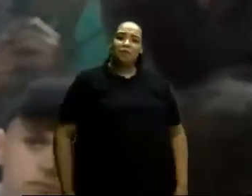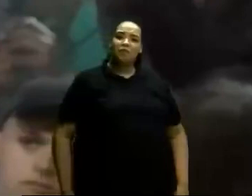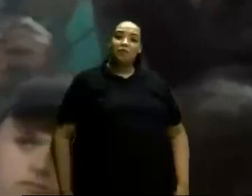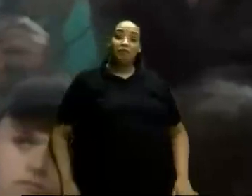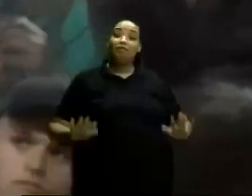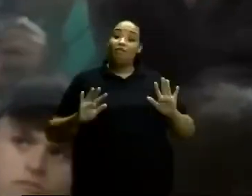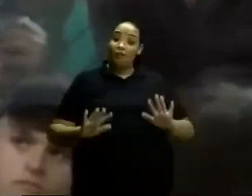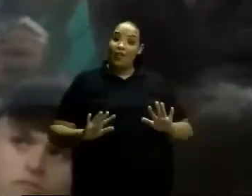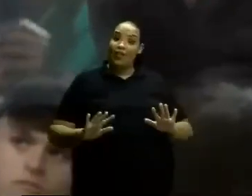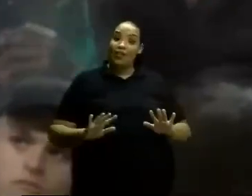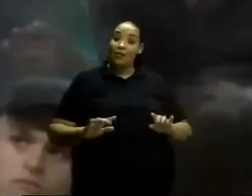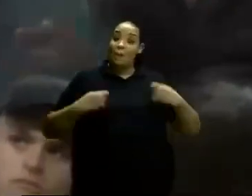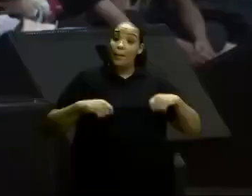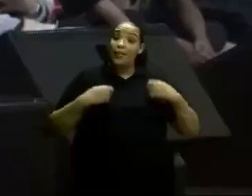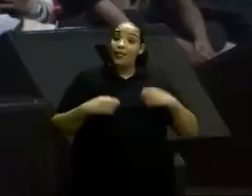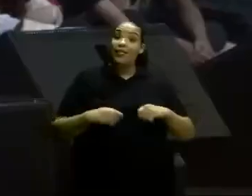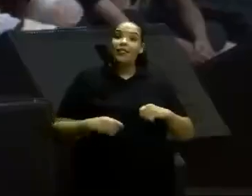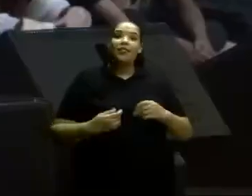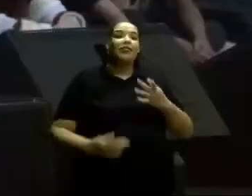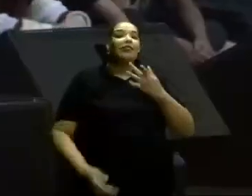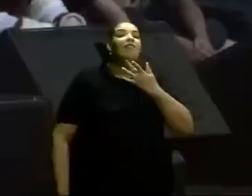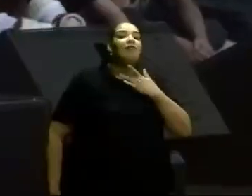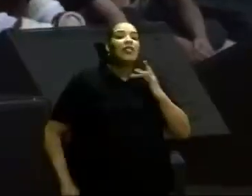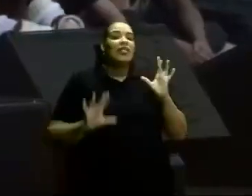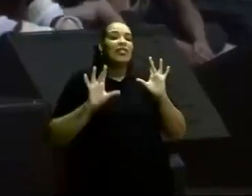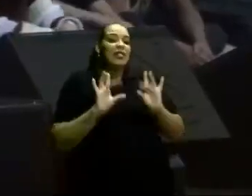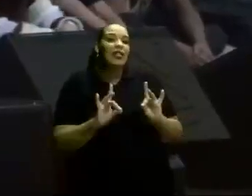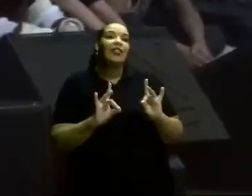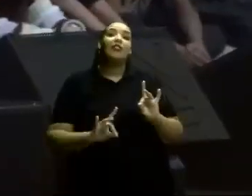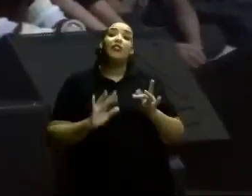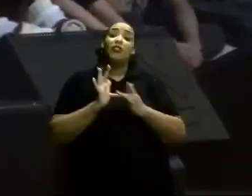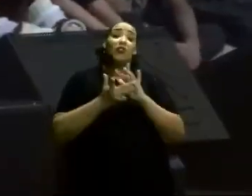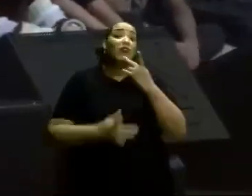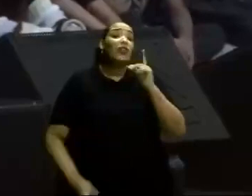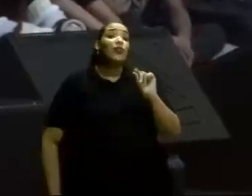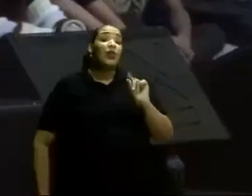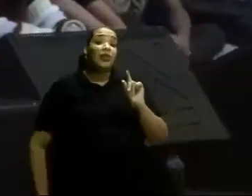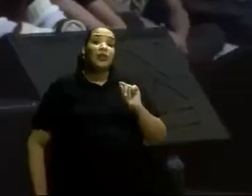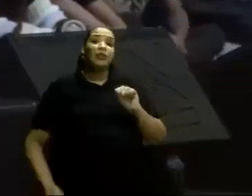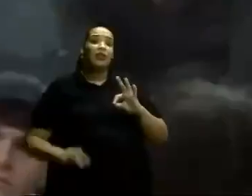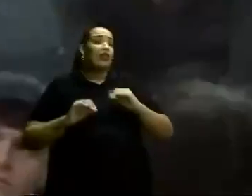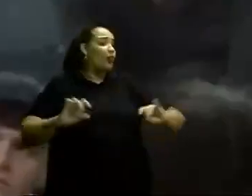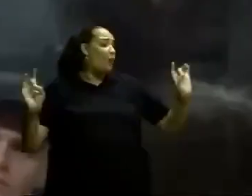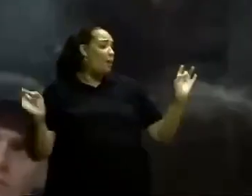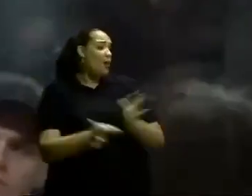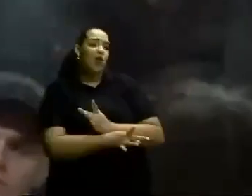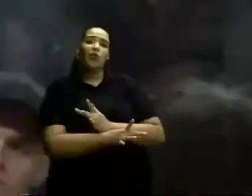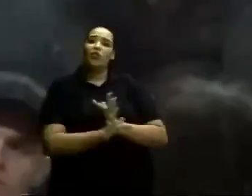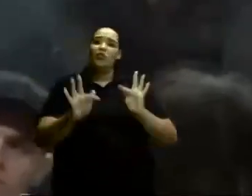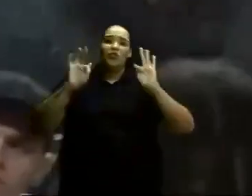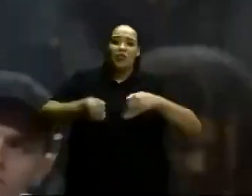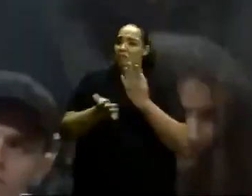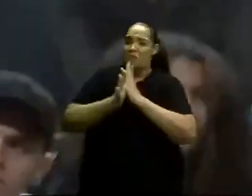Mas para se cumprir, ele diz, tenho sede. Sabe o que Jesus está dizendo? Já está tudo consumado, vamos acabar logo com isso.